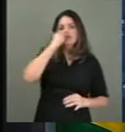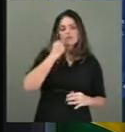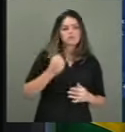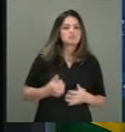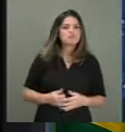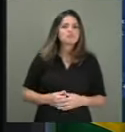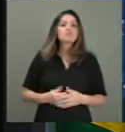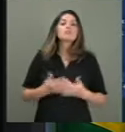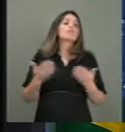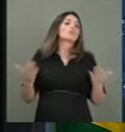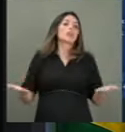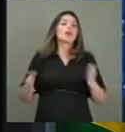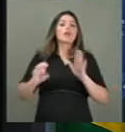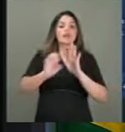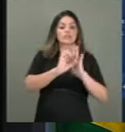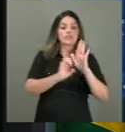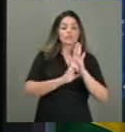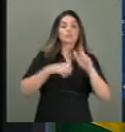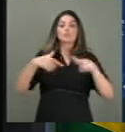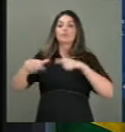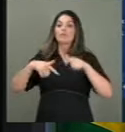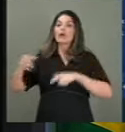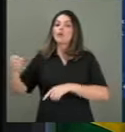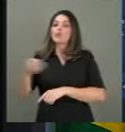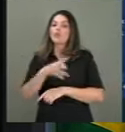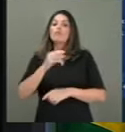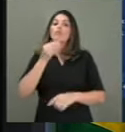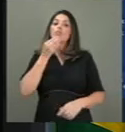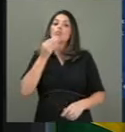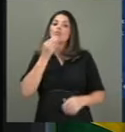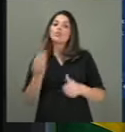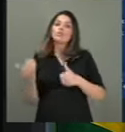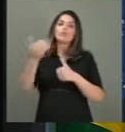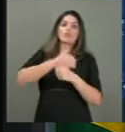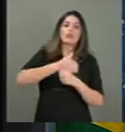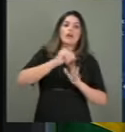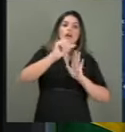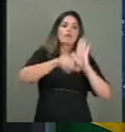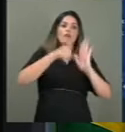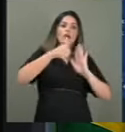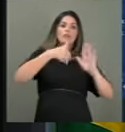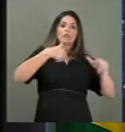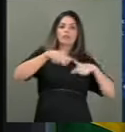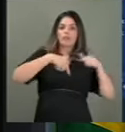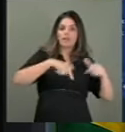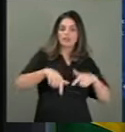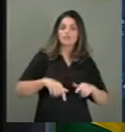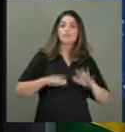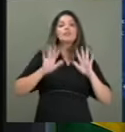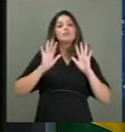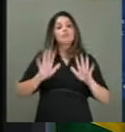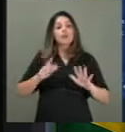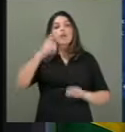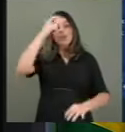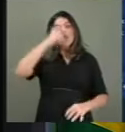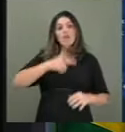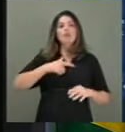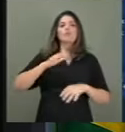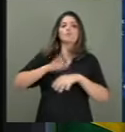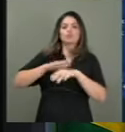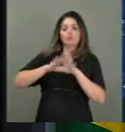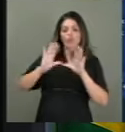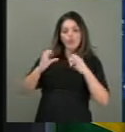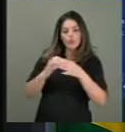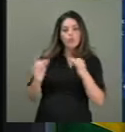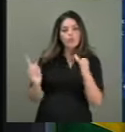o novo estatuto do trabalho que poderia substituir a reforma trabalhista do qual eu trabalho nesse grupo